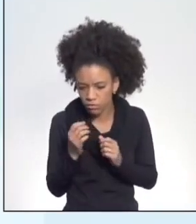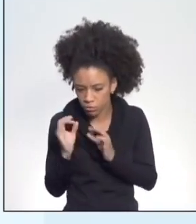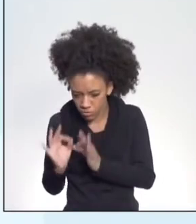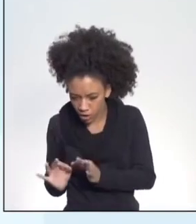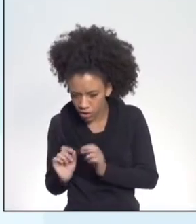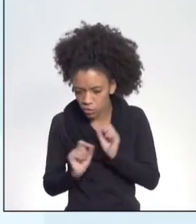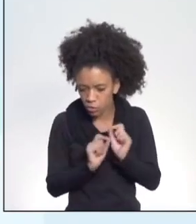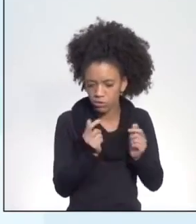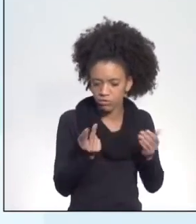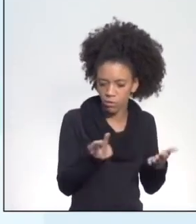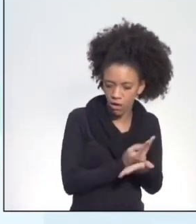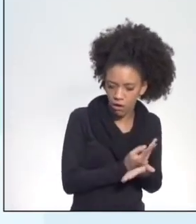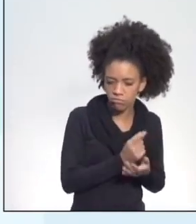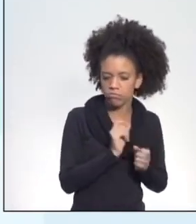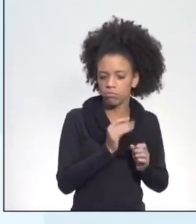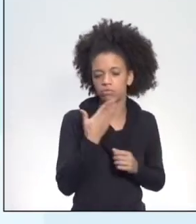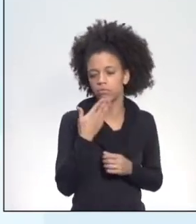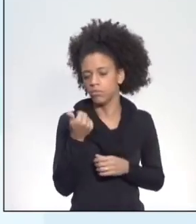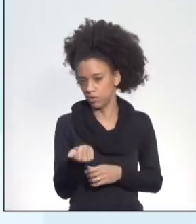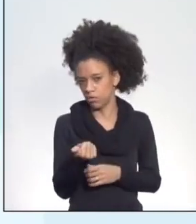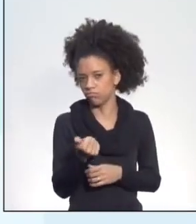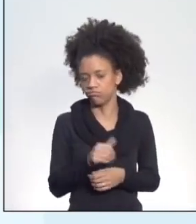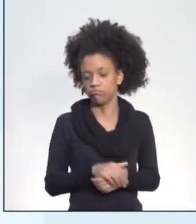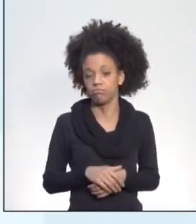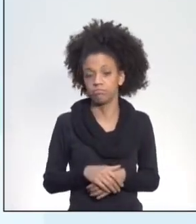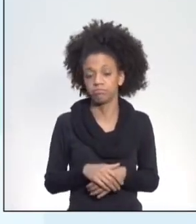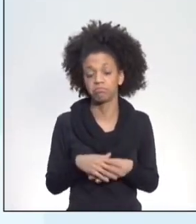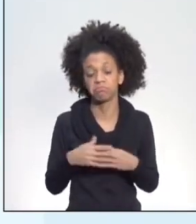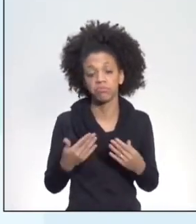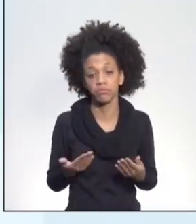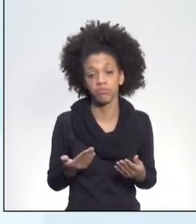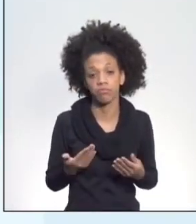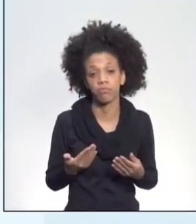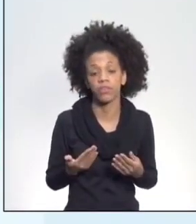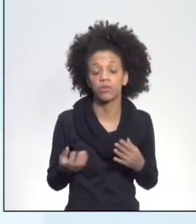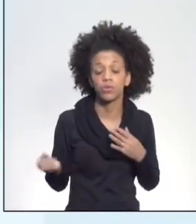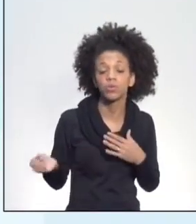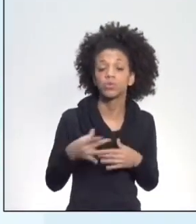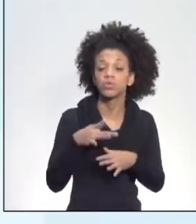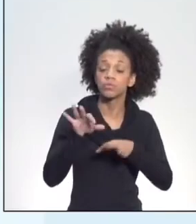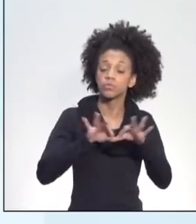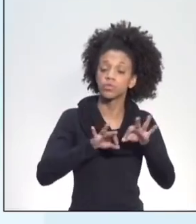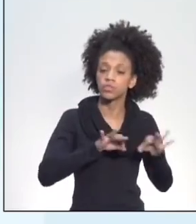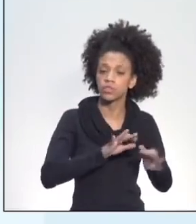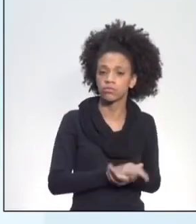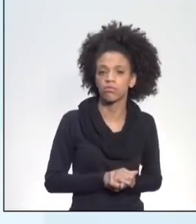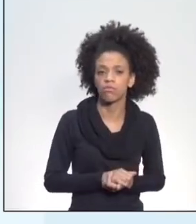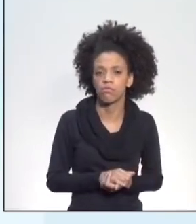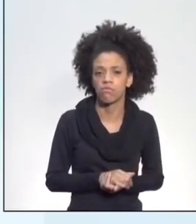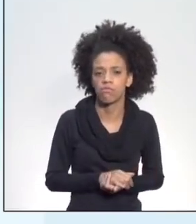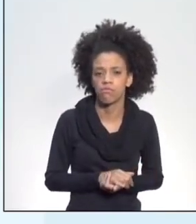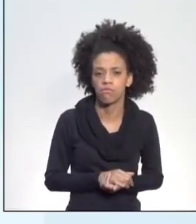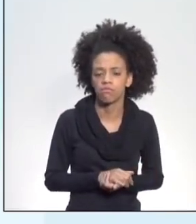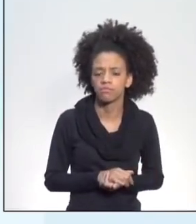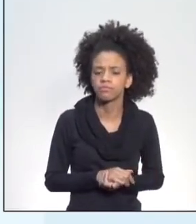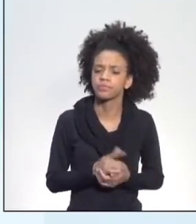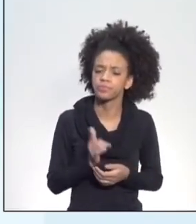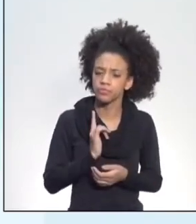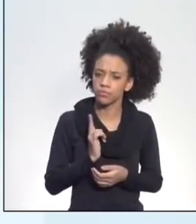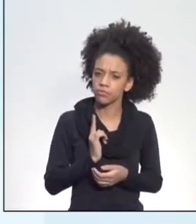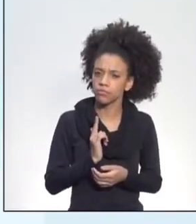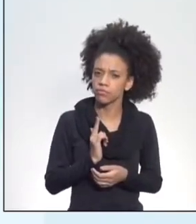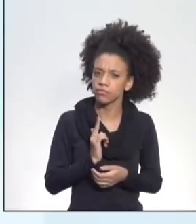errado, o que a gente poderia ter feito melhor. Né? E, quando a gente for fazer um novo projeto, né, a gente já vai ter